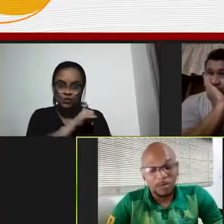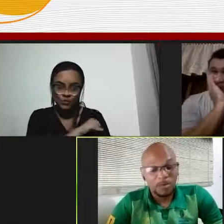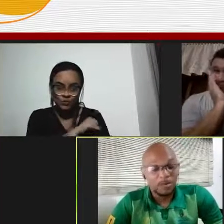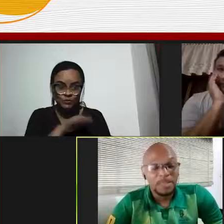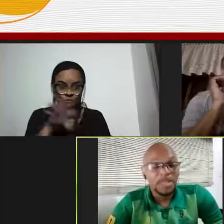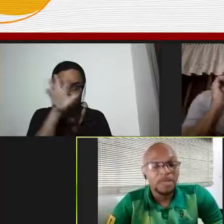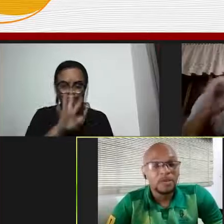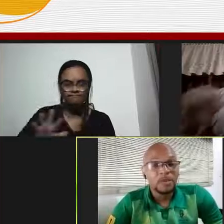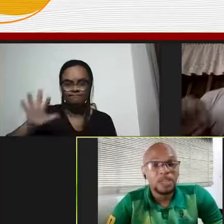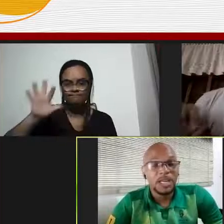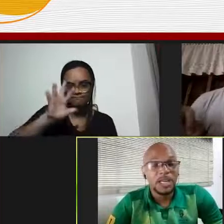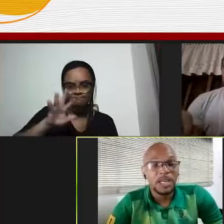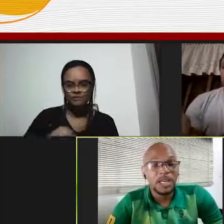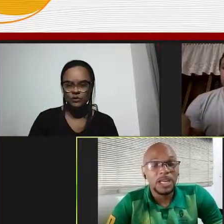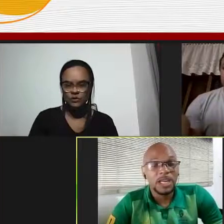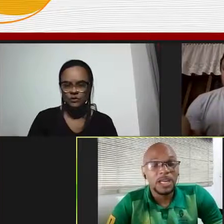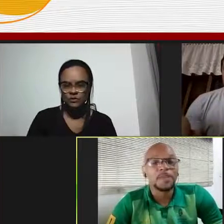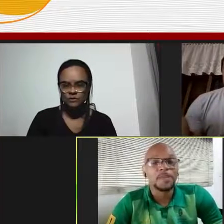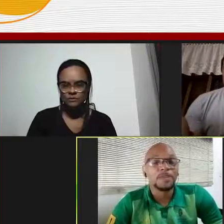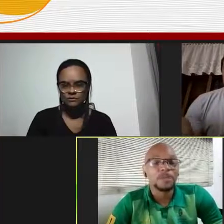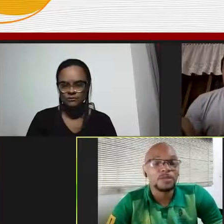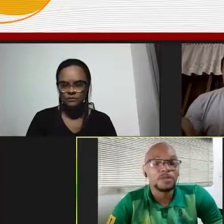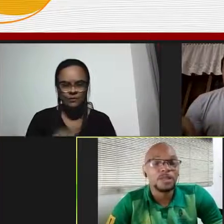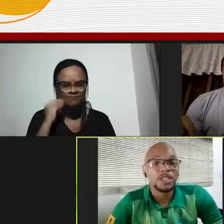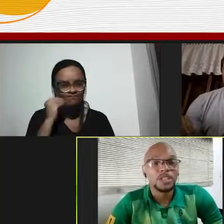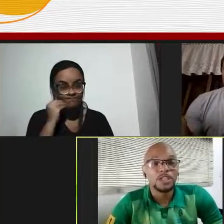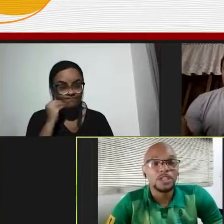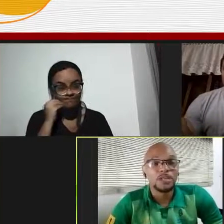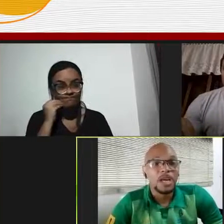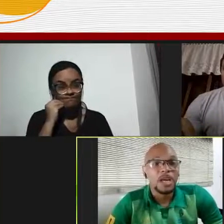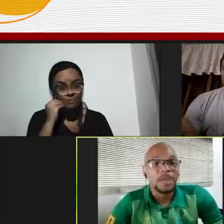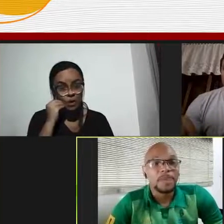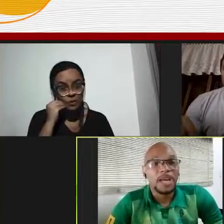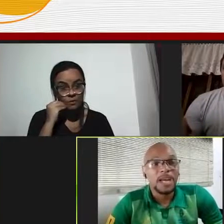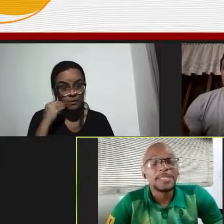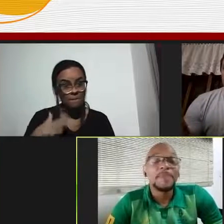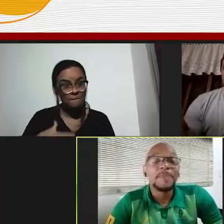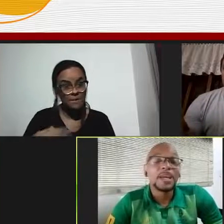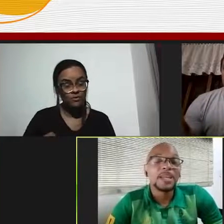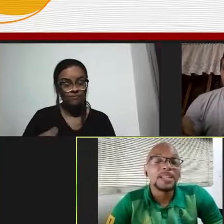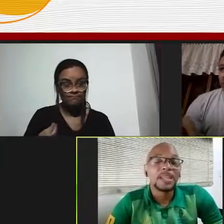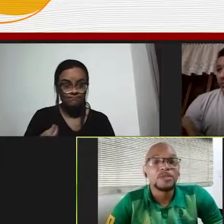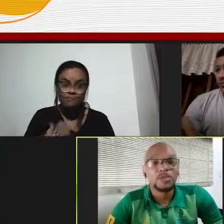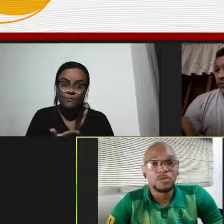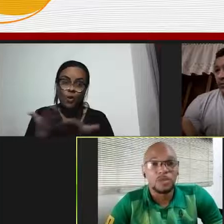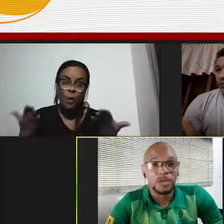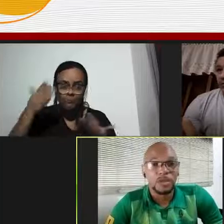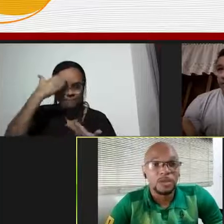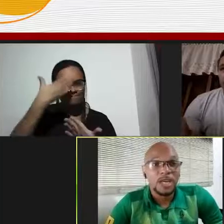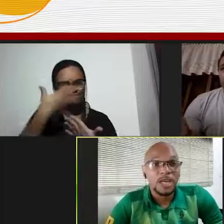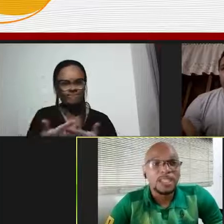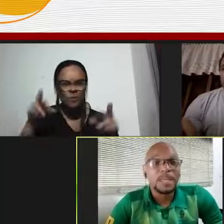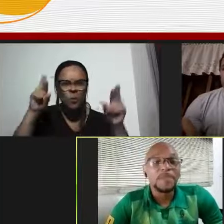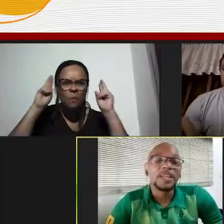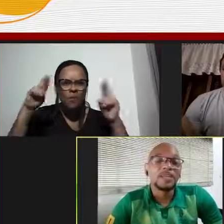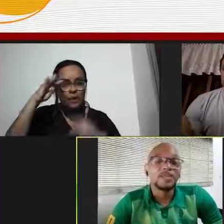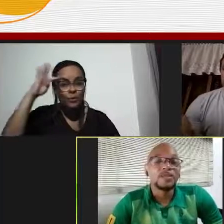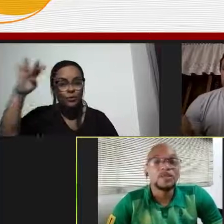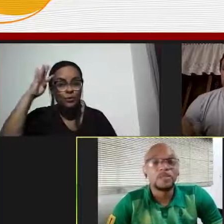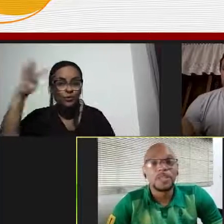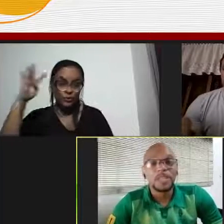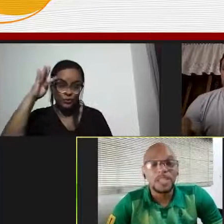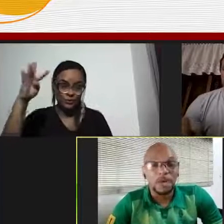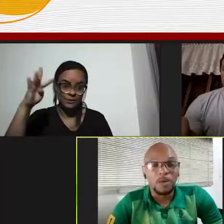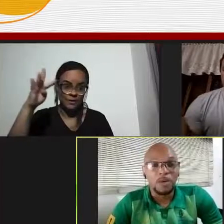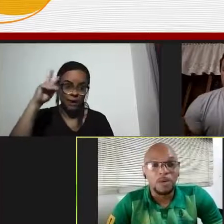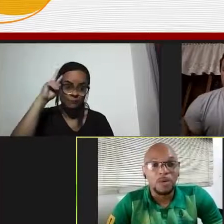E o mensagem que eu gostaria aqui deixar para as pessoas que estão assistindo é para sempre acreditar nos seus sonhos, sempre acredite no